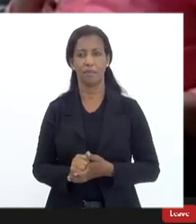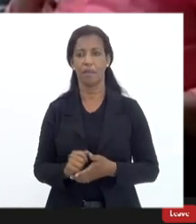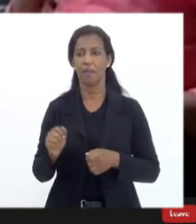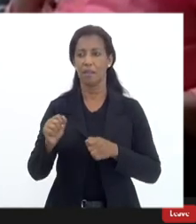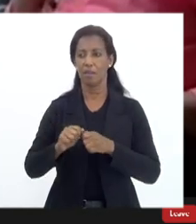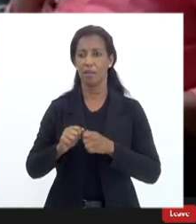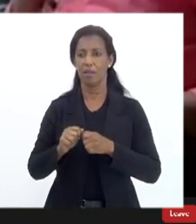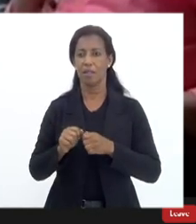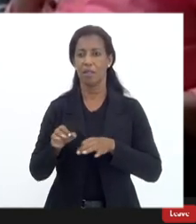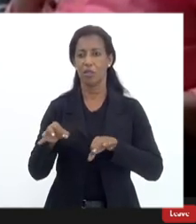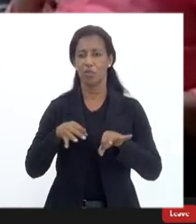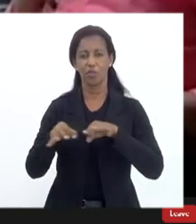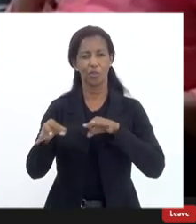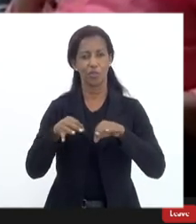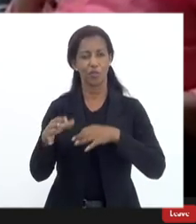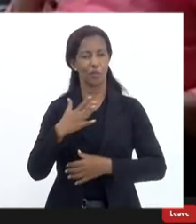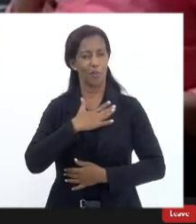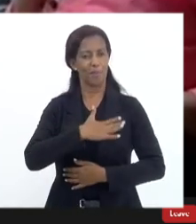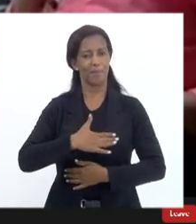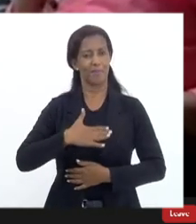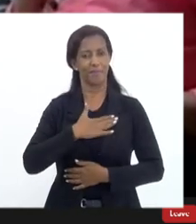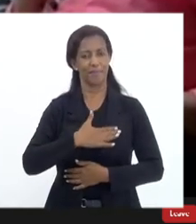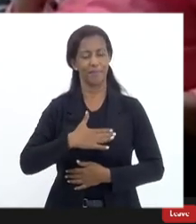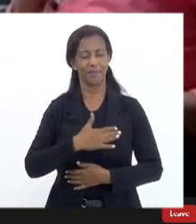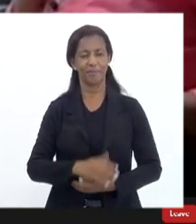fazer isso de forma lúdica e prazerosa.